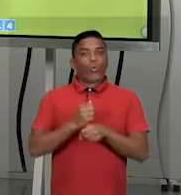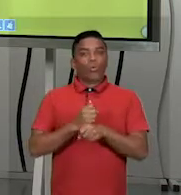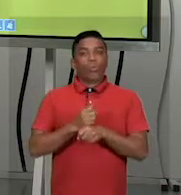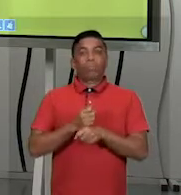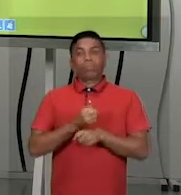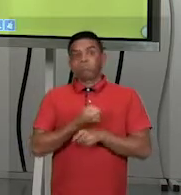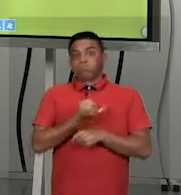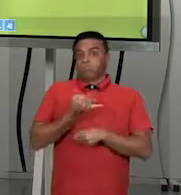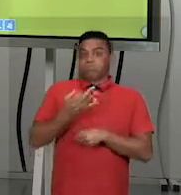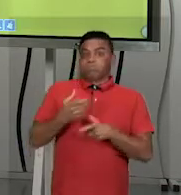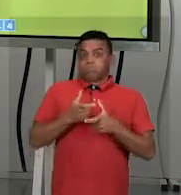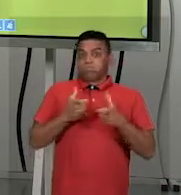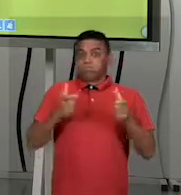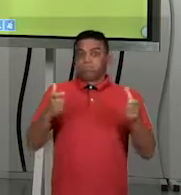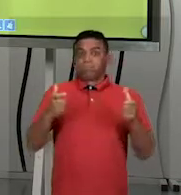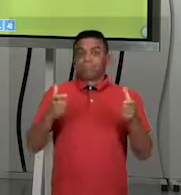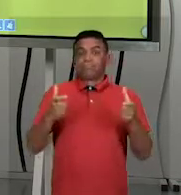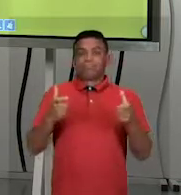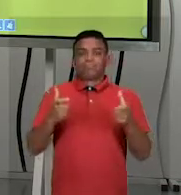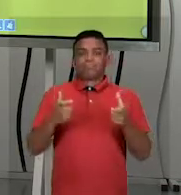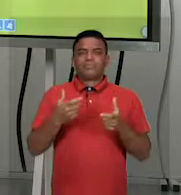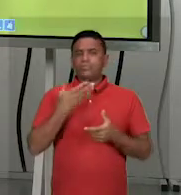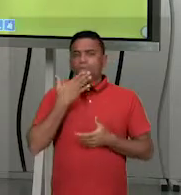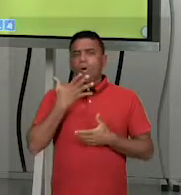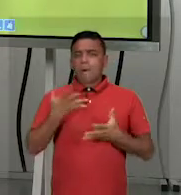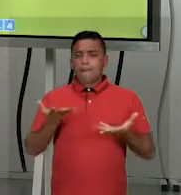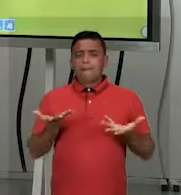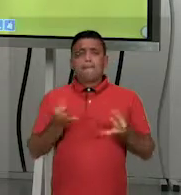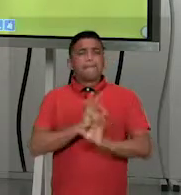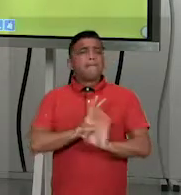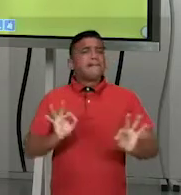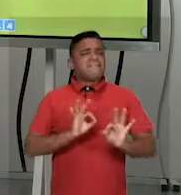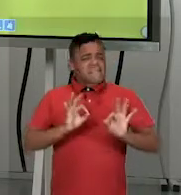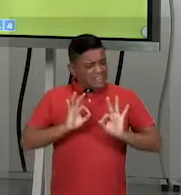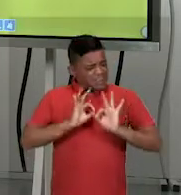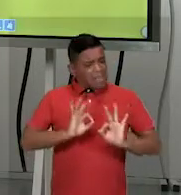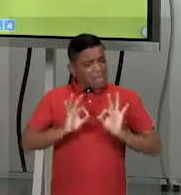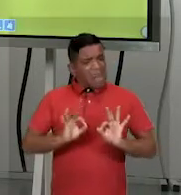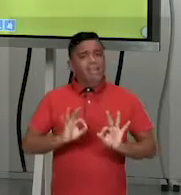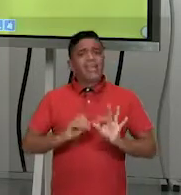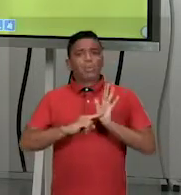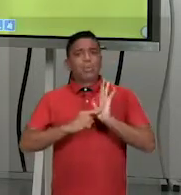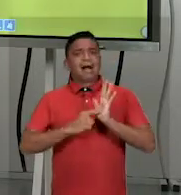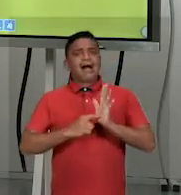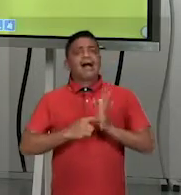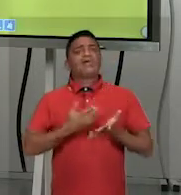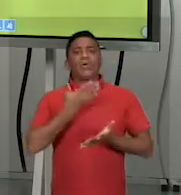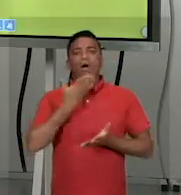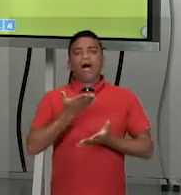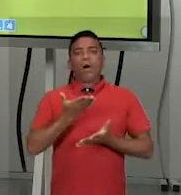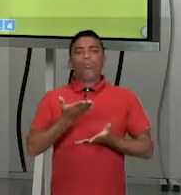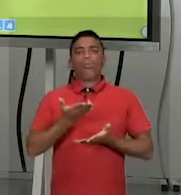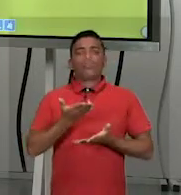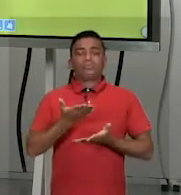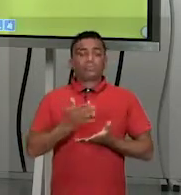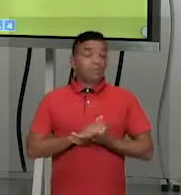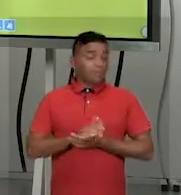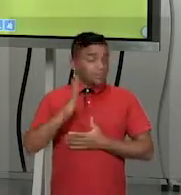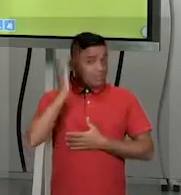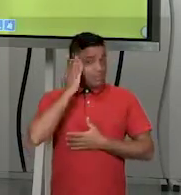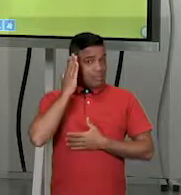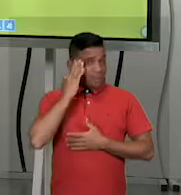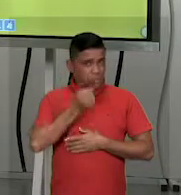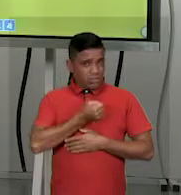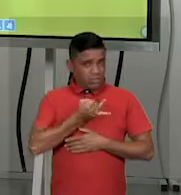nós precisaremos saber qual é a eficiência dessas máquinas. Então, para determinar a eficiência, o que